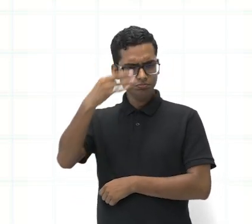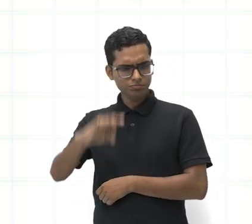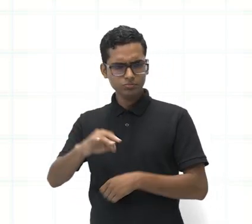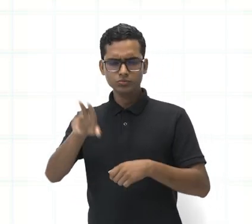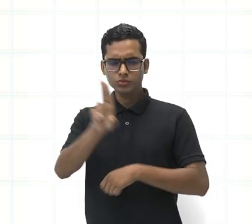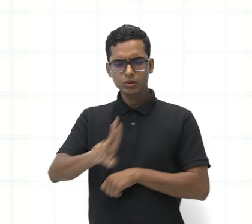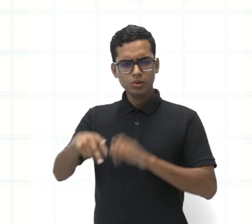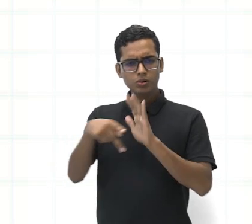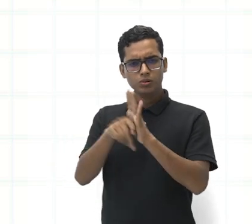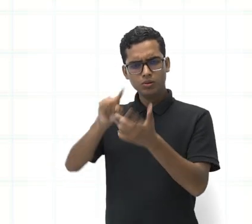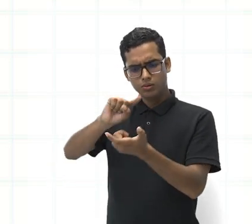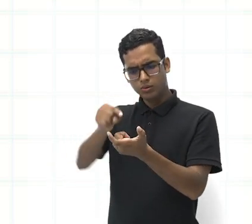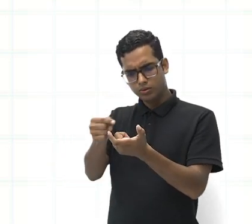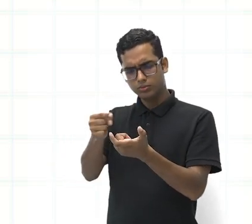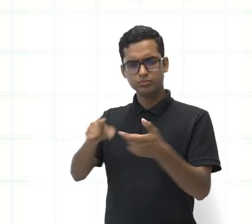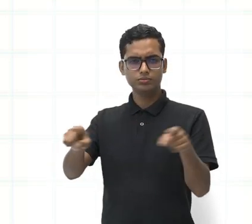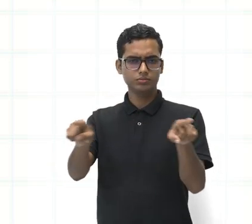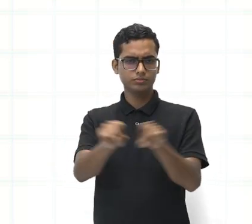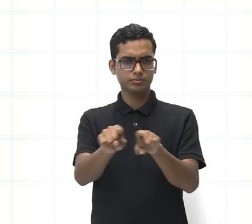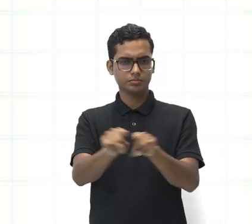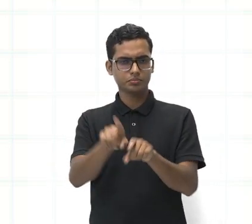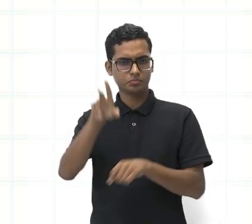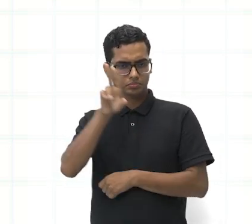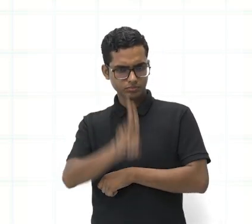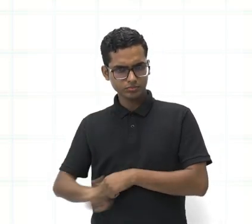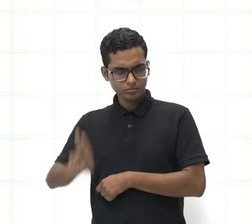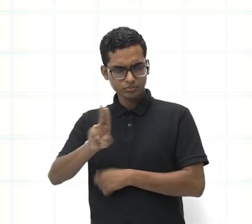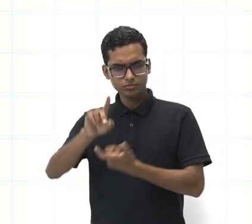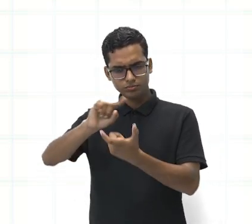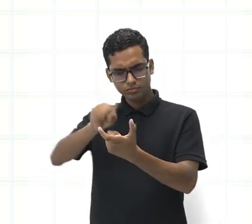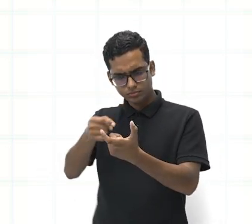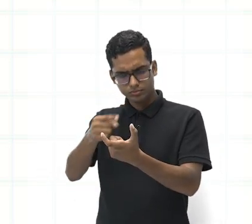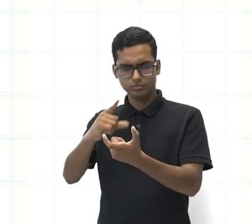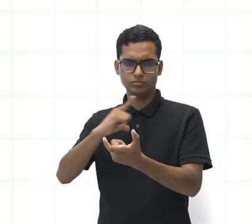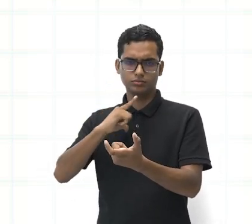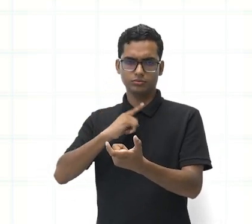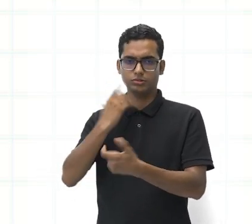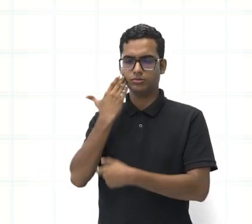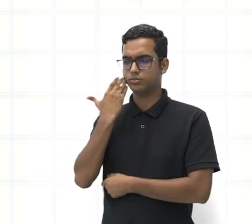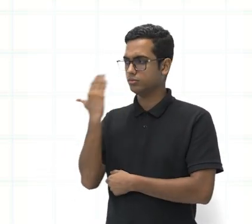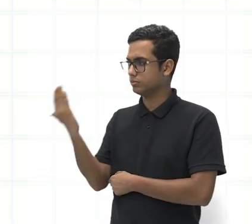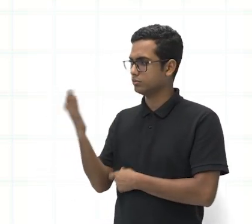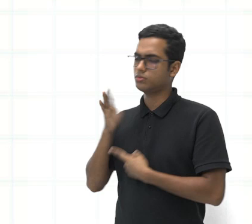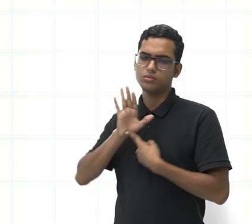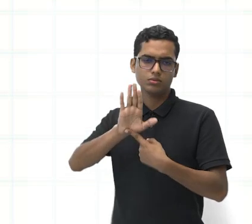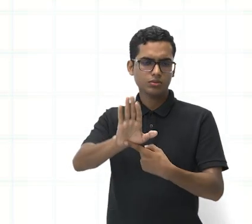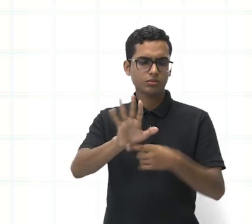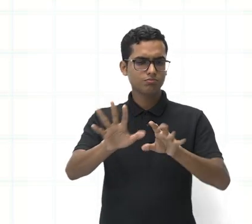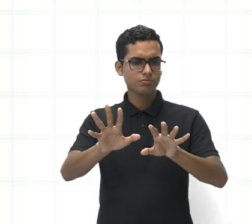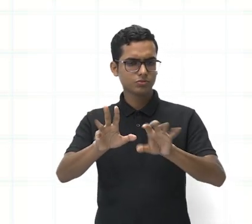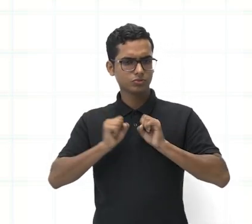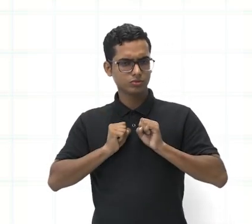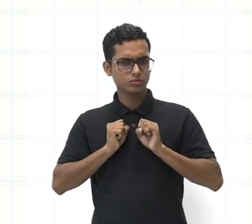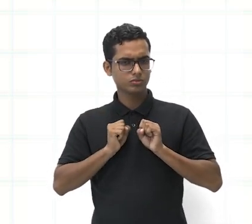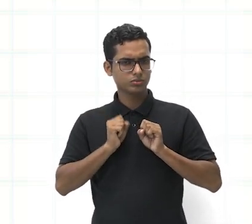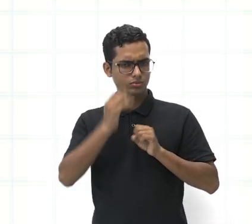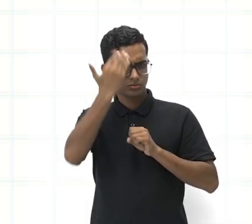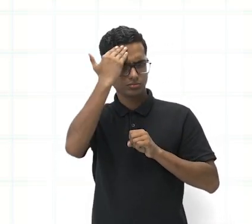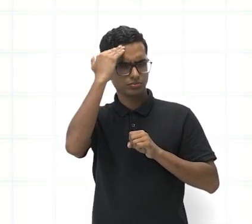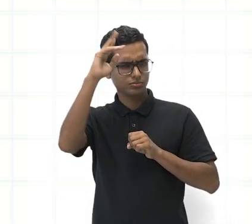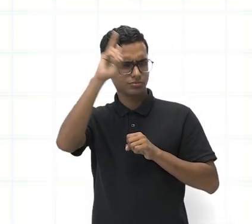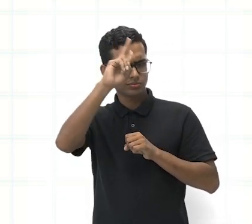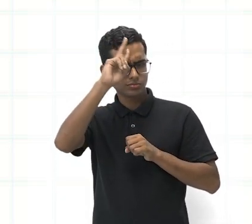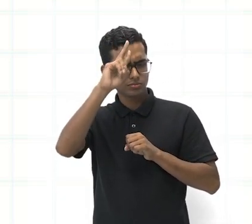uso do apóstrofo, que é uma vírgula, né, seguido de S, é um indicativo de posse, certo? Lembram